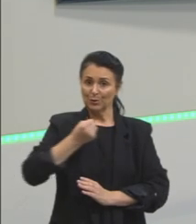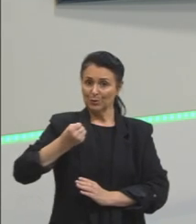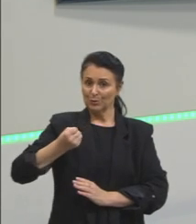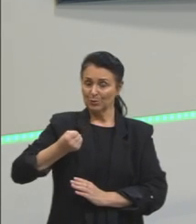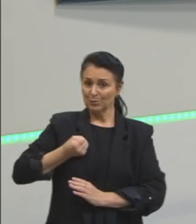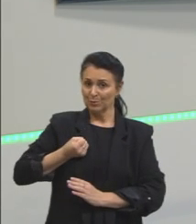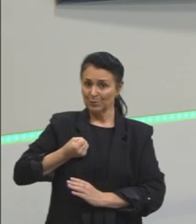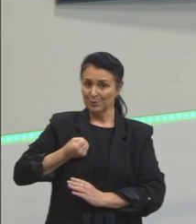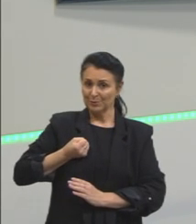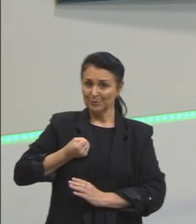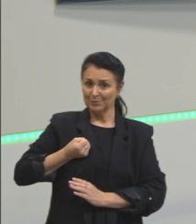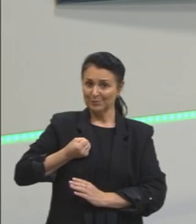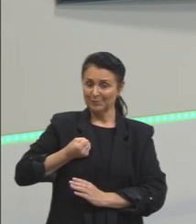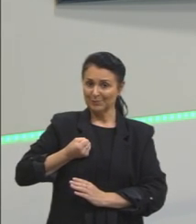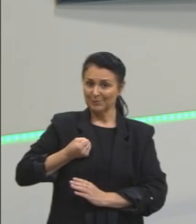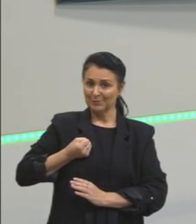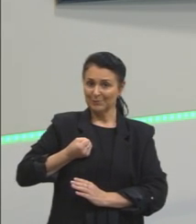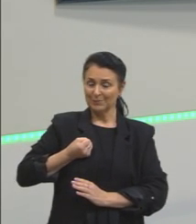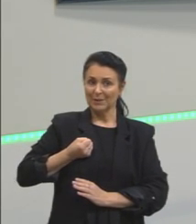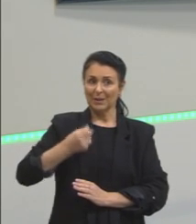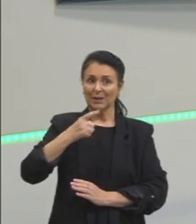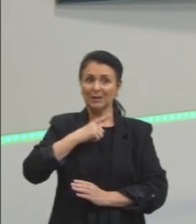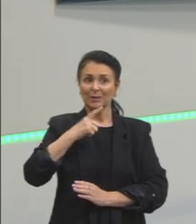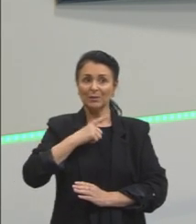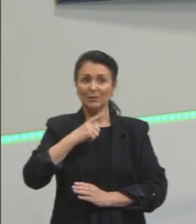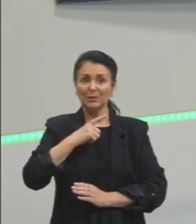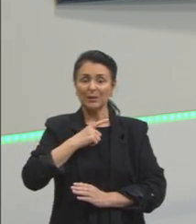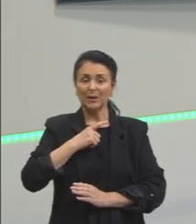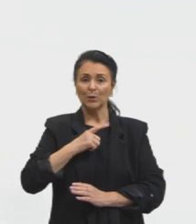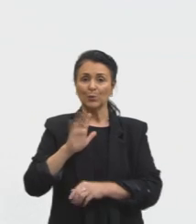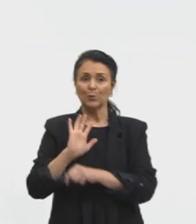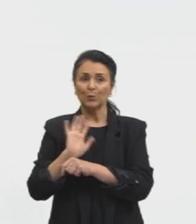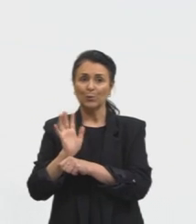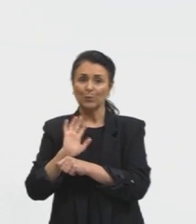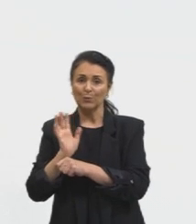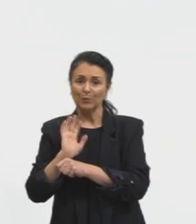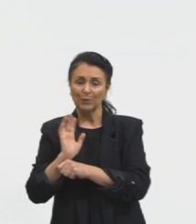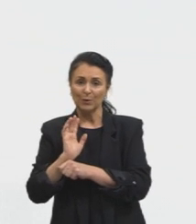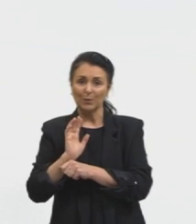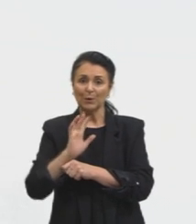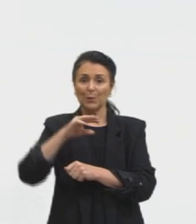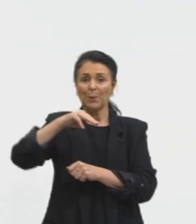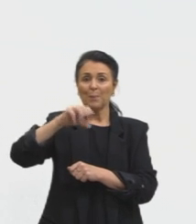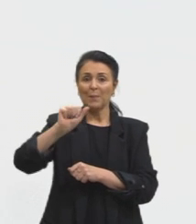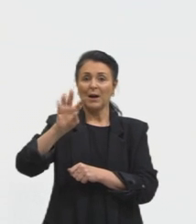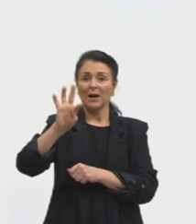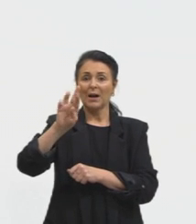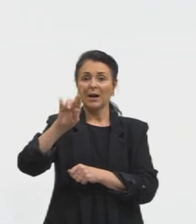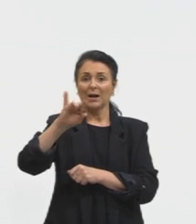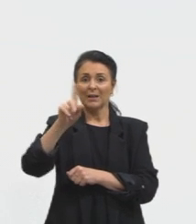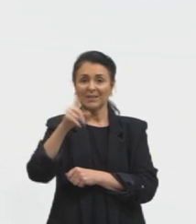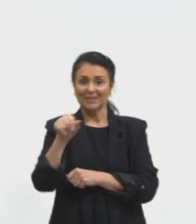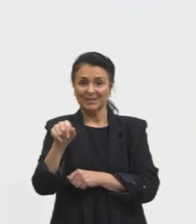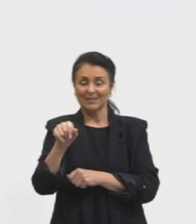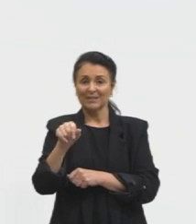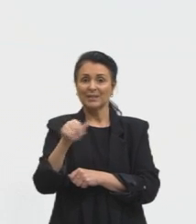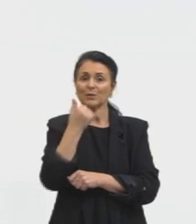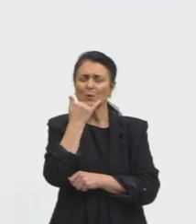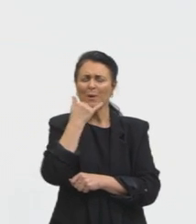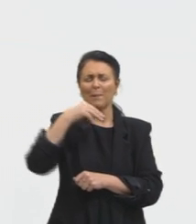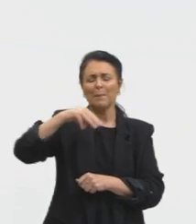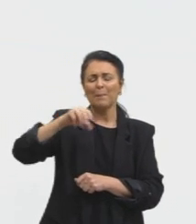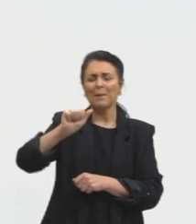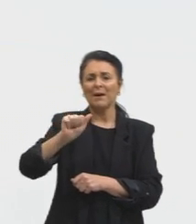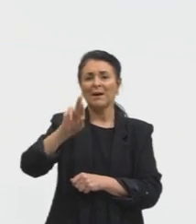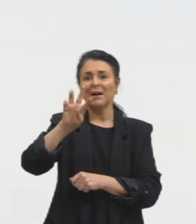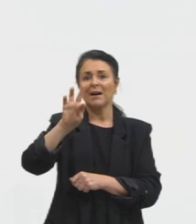e é importante salientar isso aqui tem morpheus então do do filme então da quadrilogia Matrix mas é basicamente uma brincadeira que a gente possa